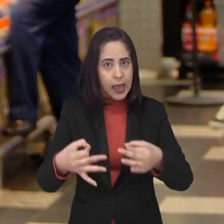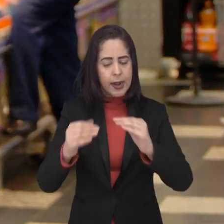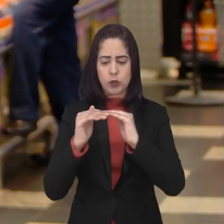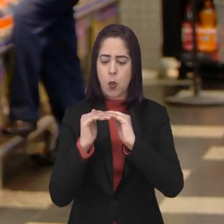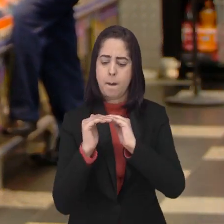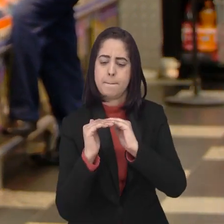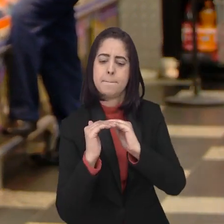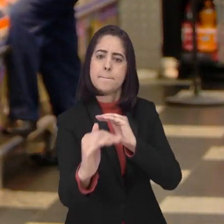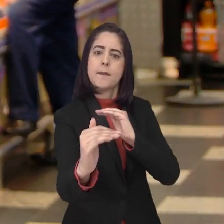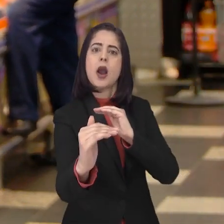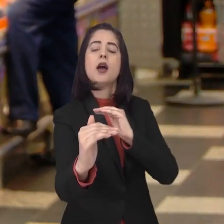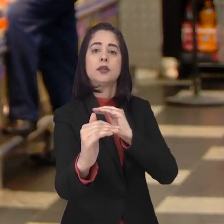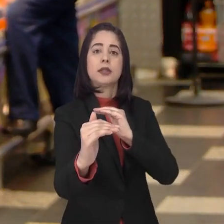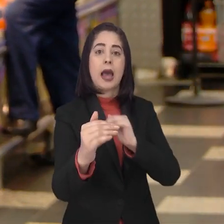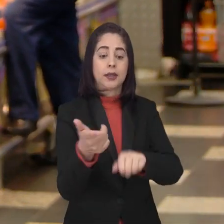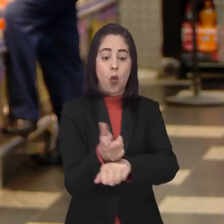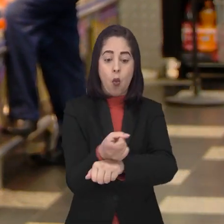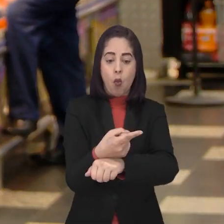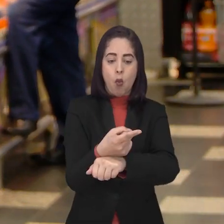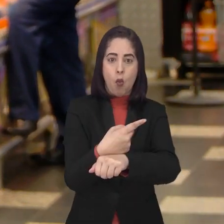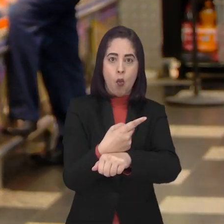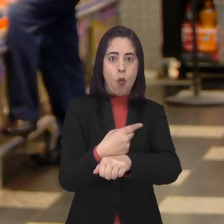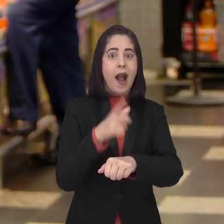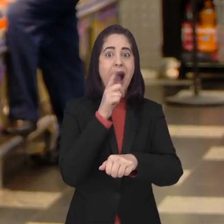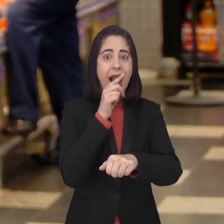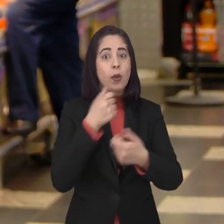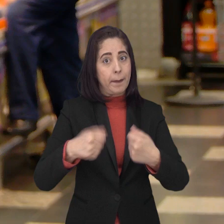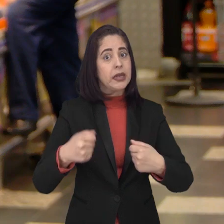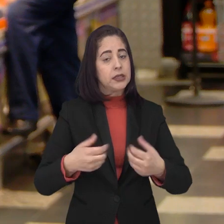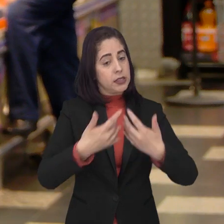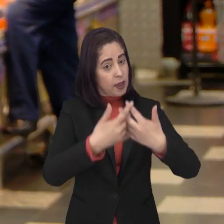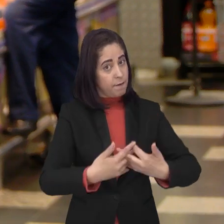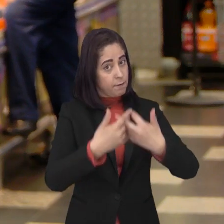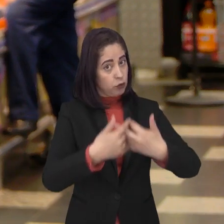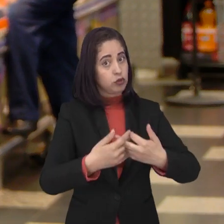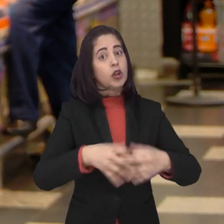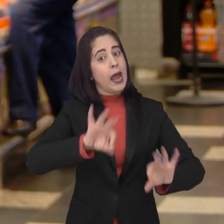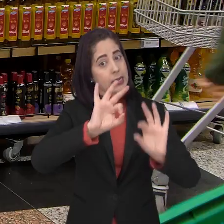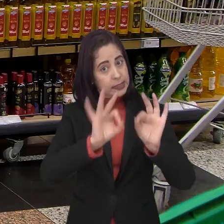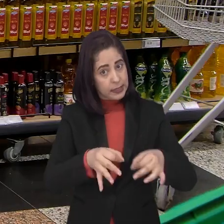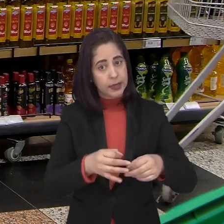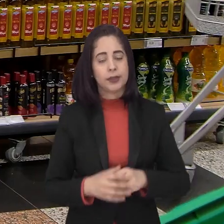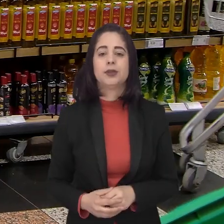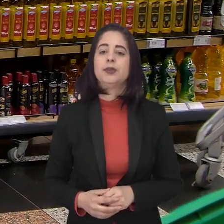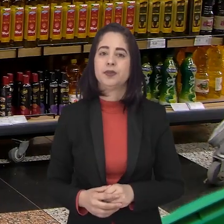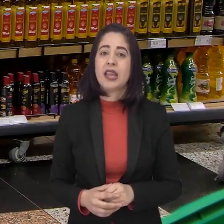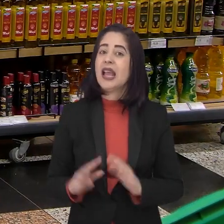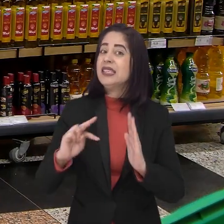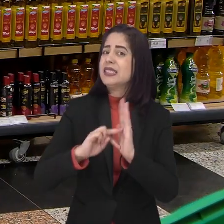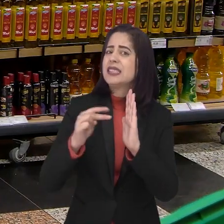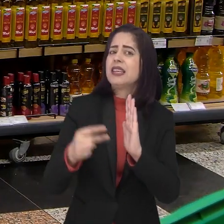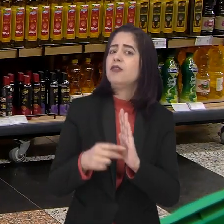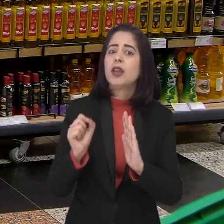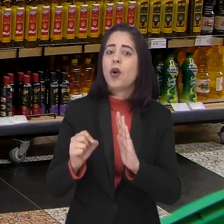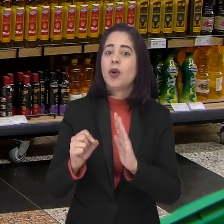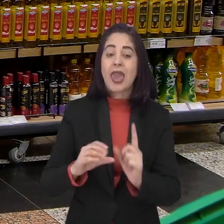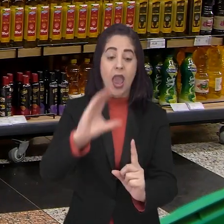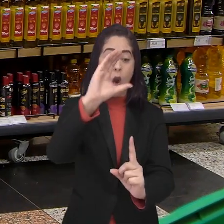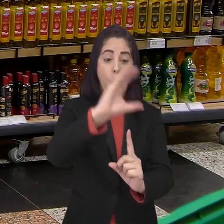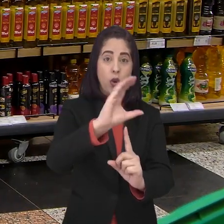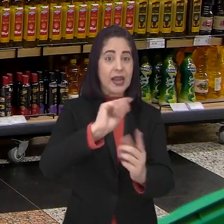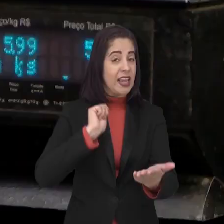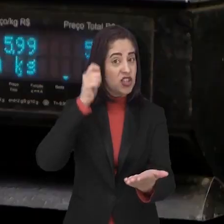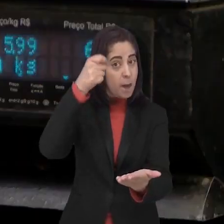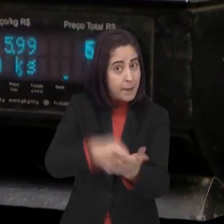dos medidores de energia elétrica e de água, por exemplo, estejam funcionando corretamente. Na prática, isso garante que o